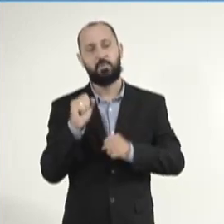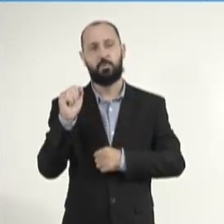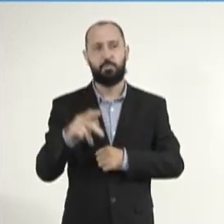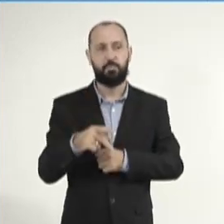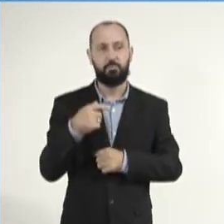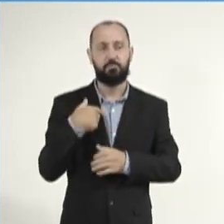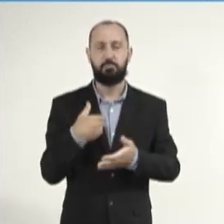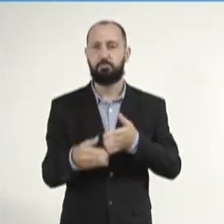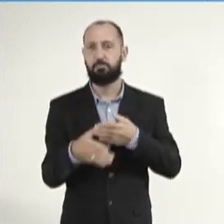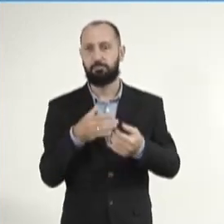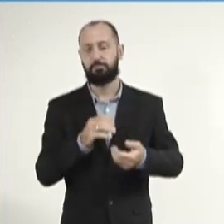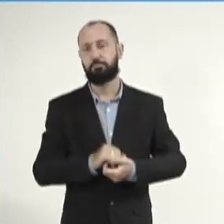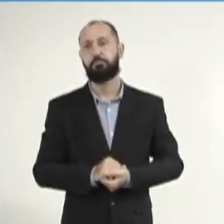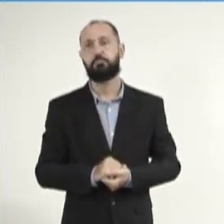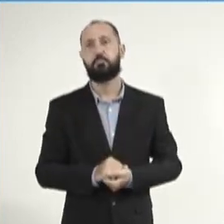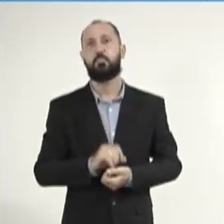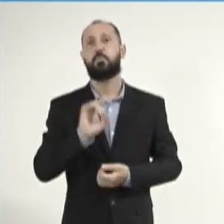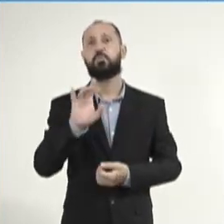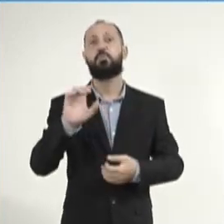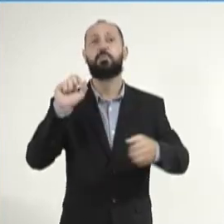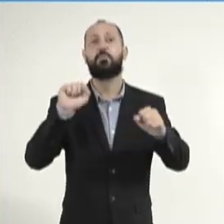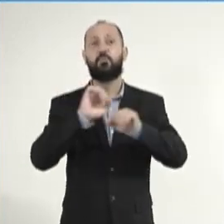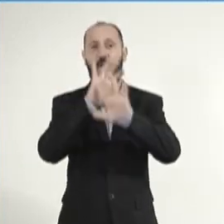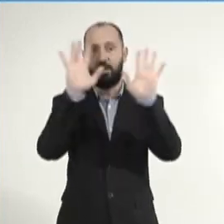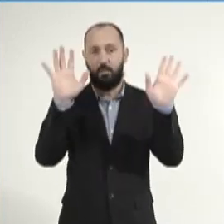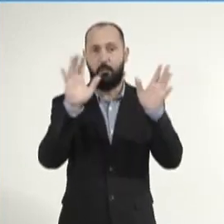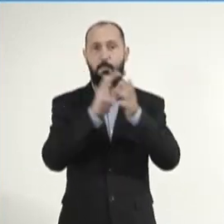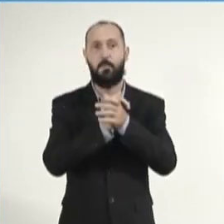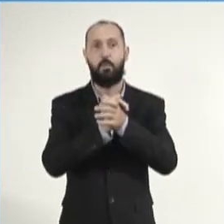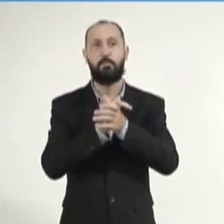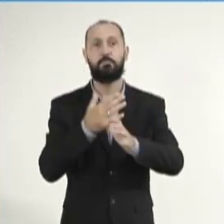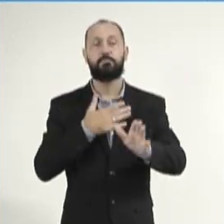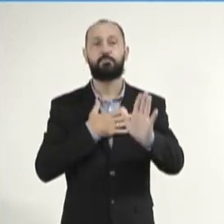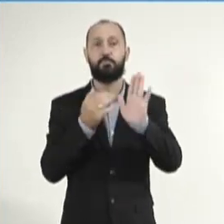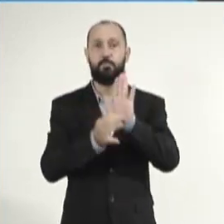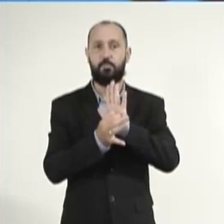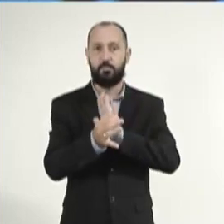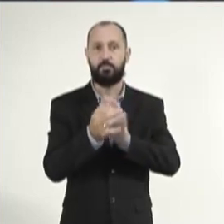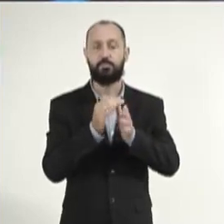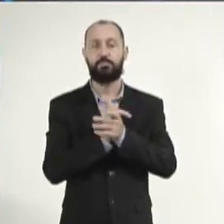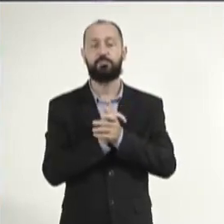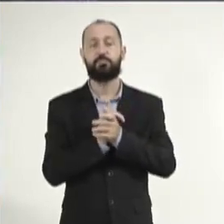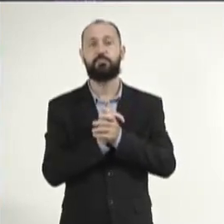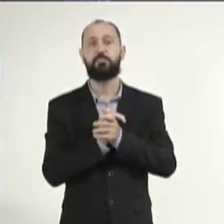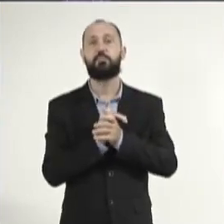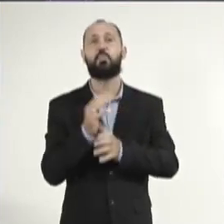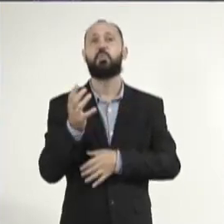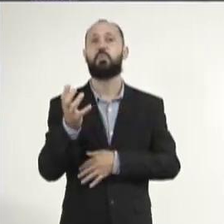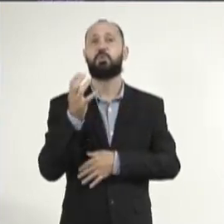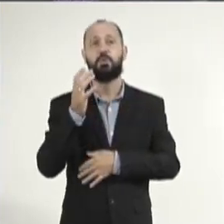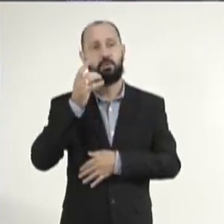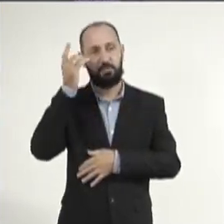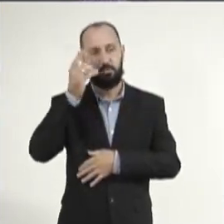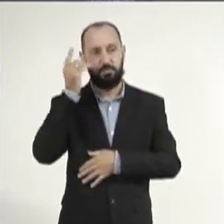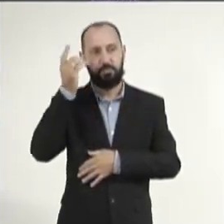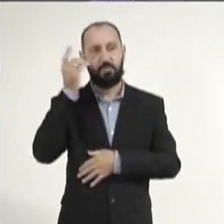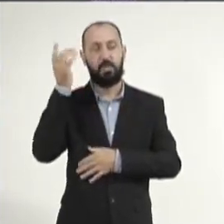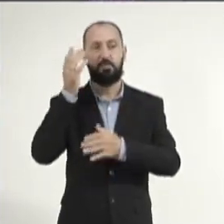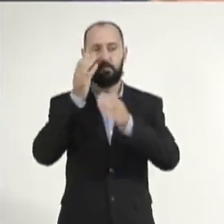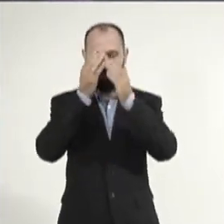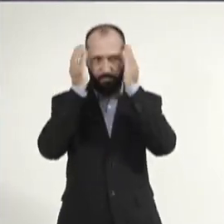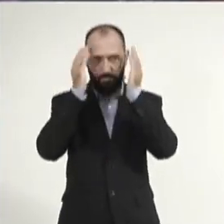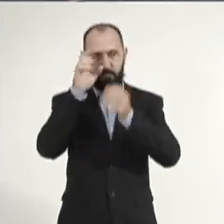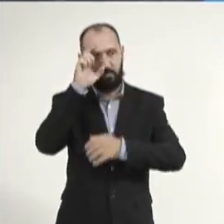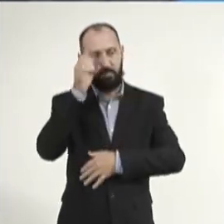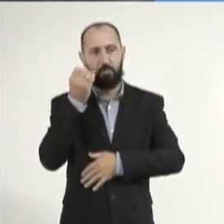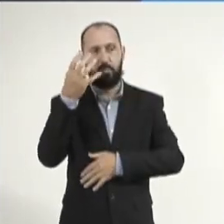sejam os pensionistas. Então, só para deixar claro aqui, né, essa é a posição. Eu queria, inclusive, deputado Caravina, Pedro Ocean,